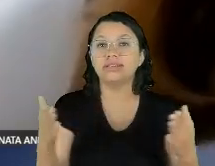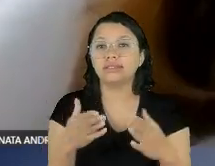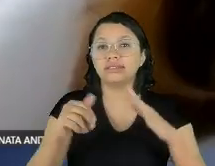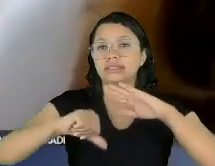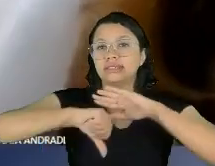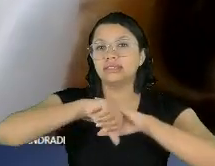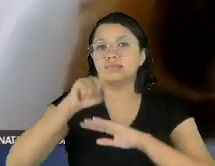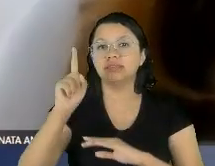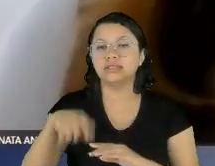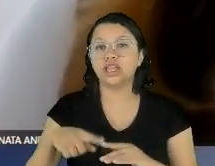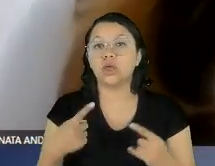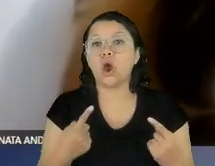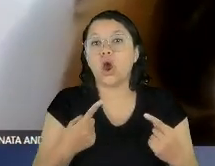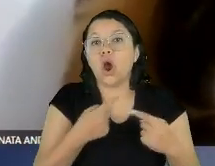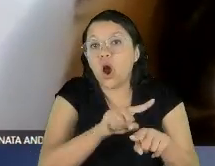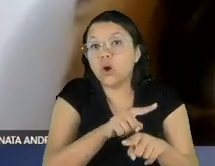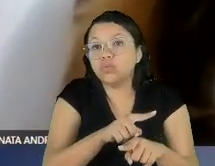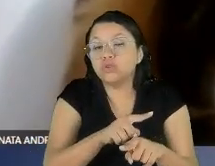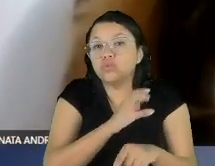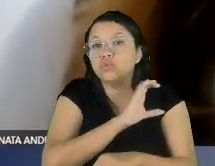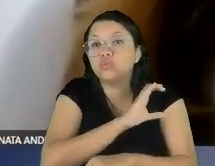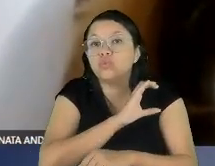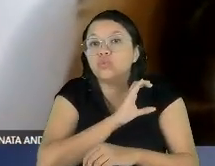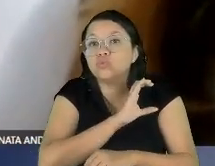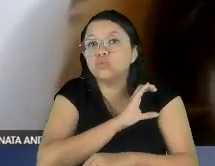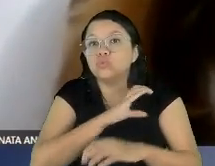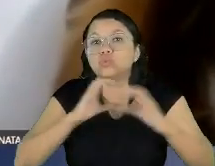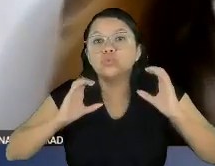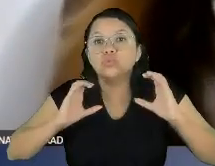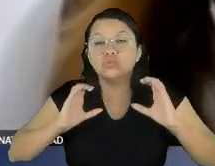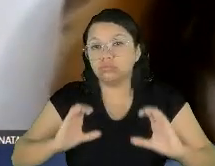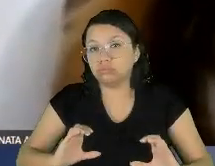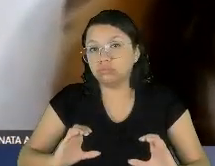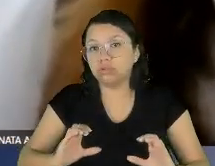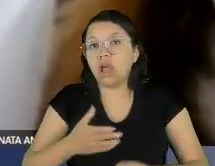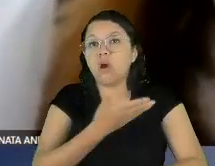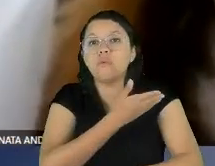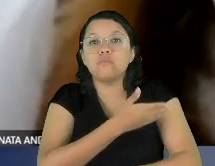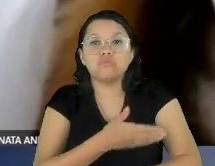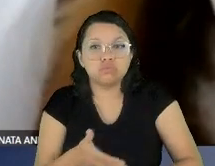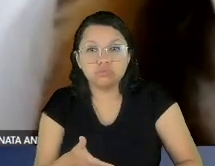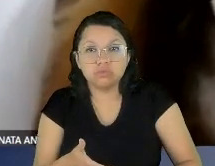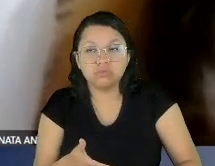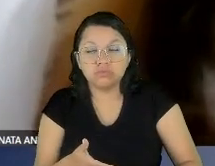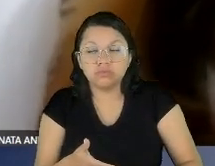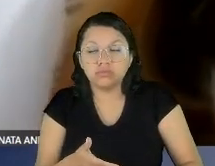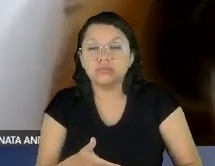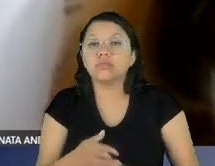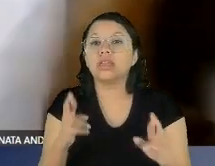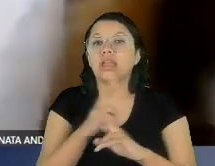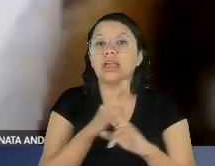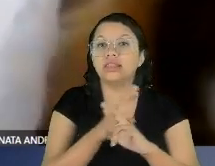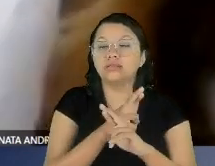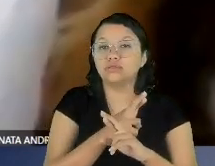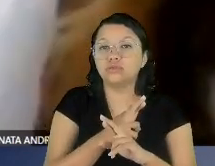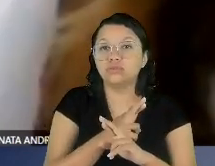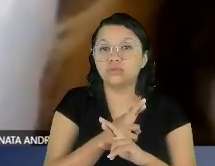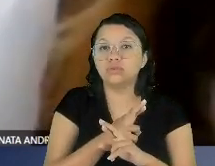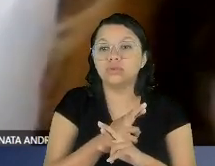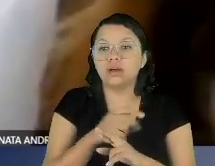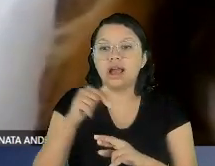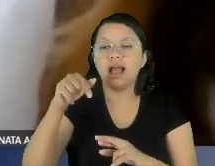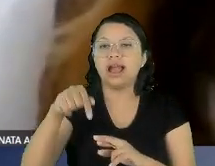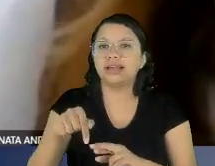crime como um crime contra os costumes, ou seja, atribuiu o bem jurídico protegido à sociedade, à